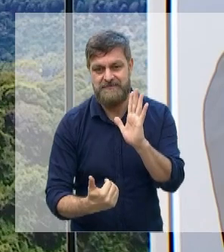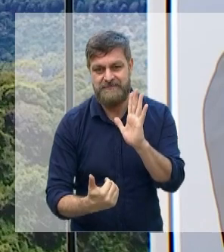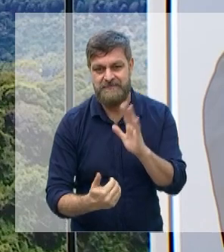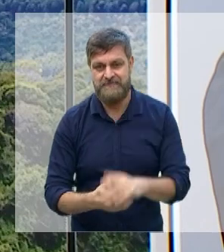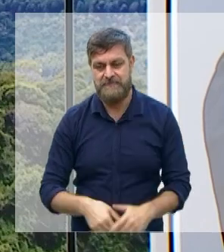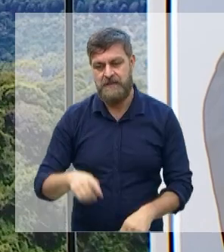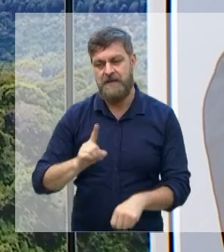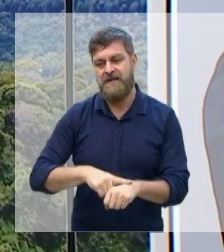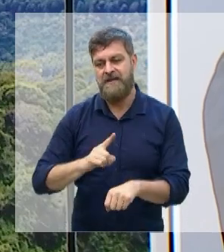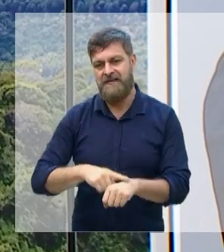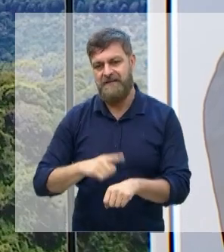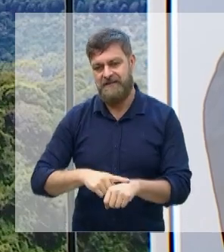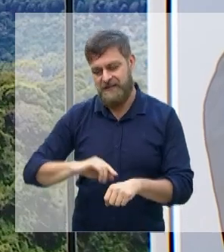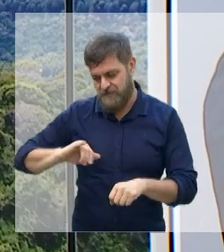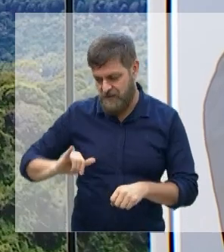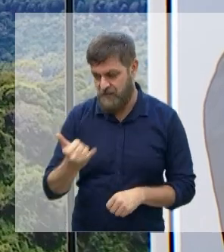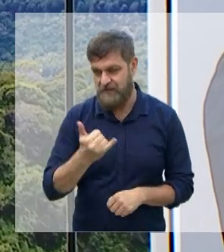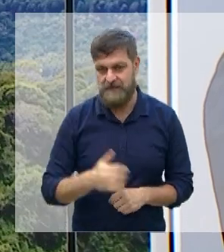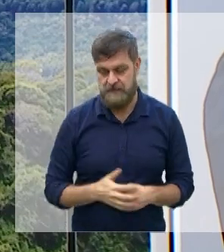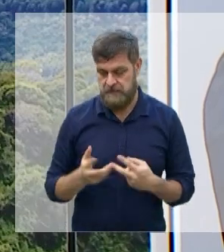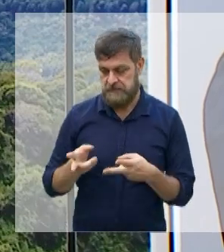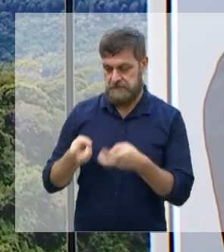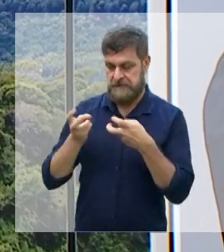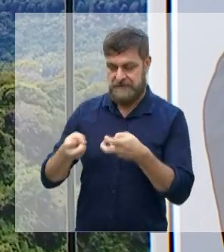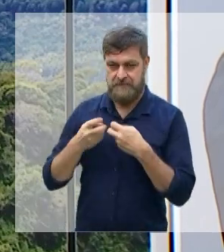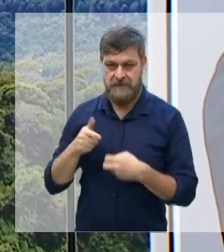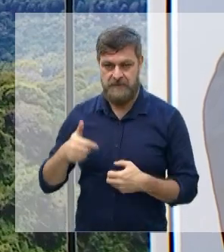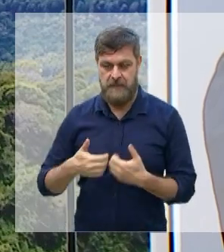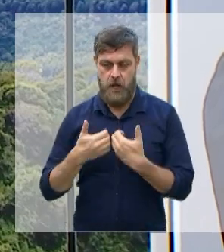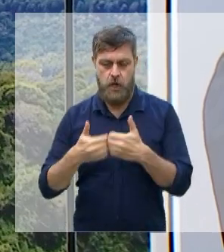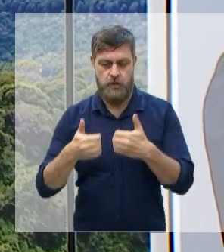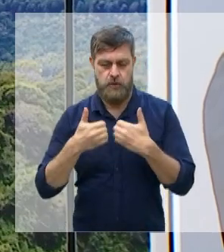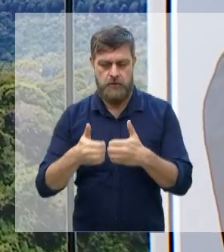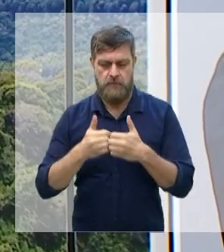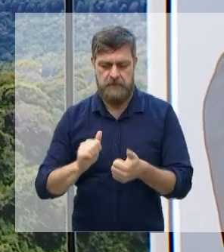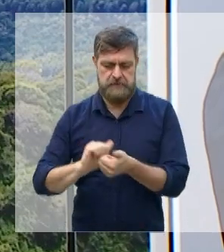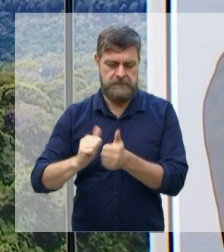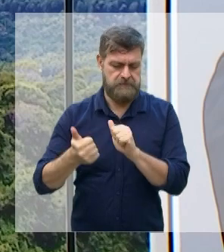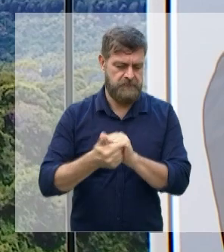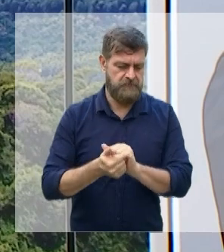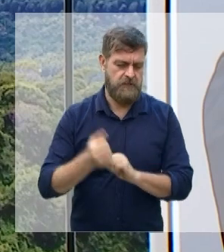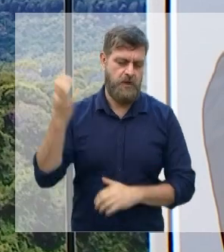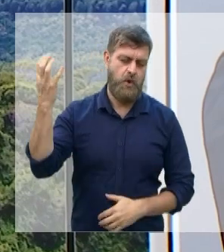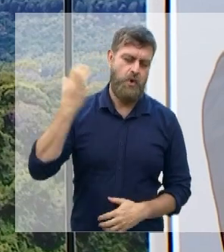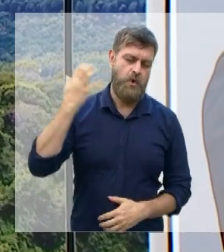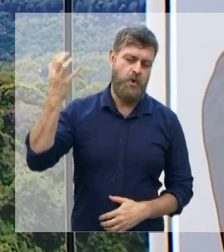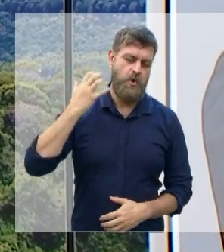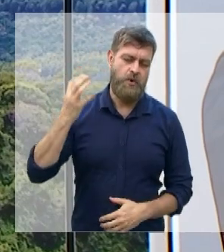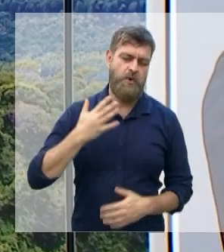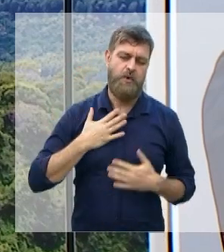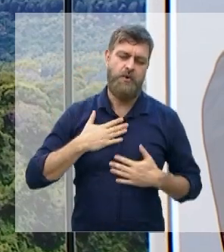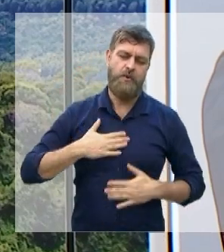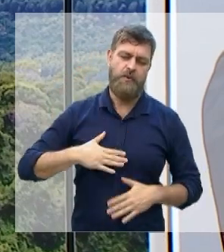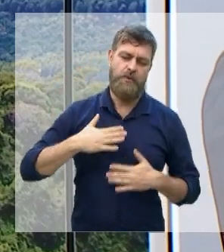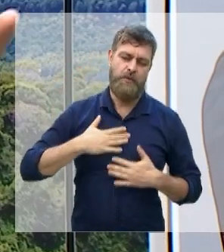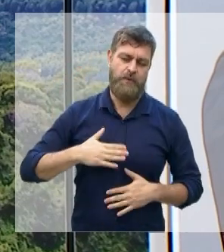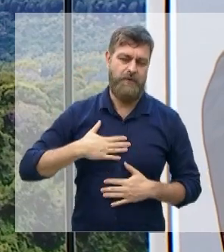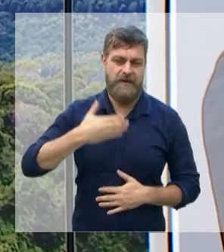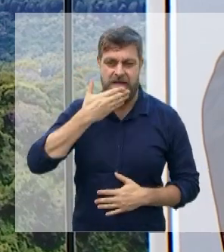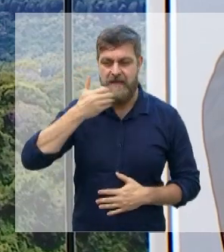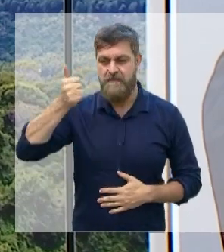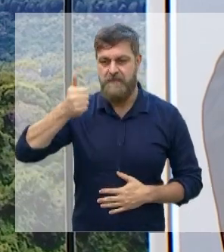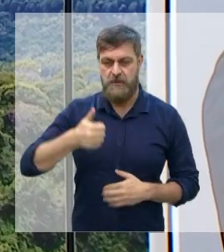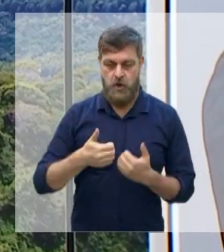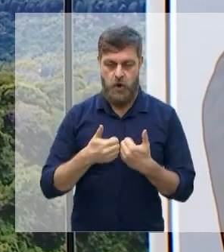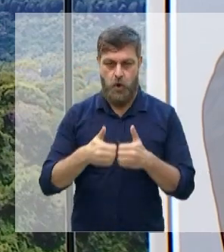tempo considerando que se vai estar um ônibus muito mais adequado mais confortável com ar condicionado e decerto ônibus